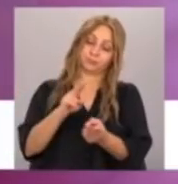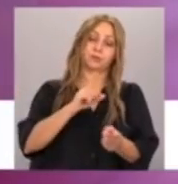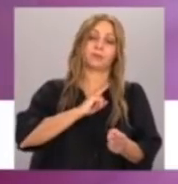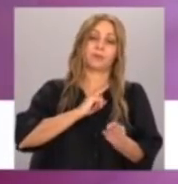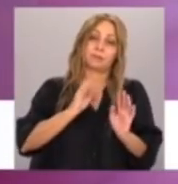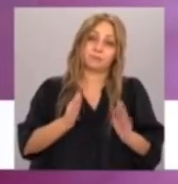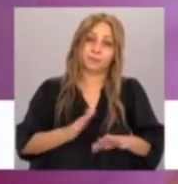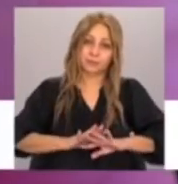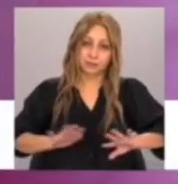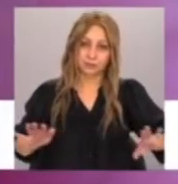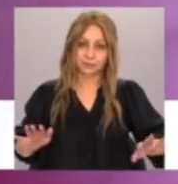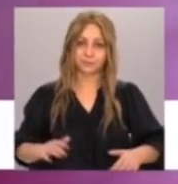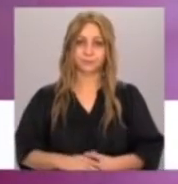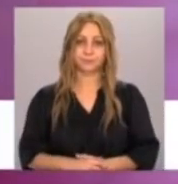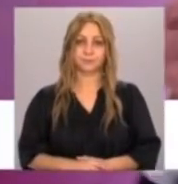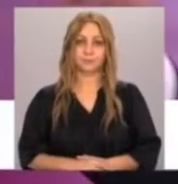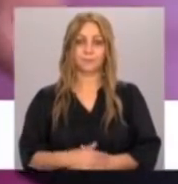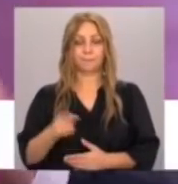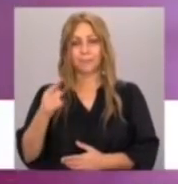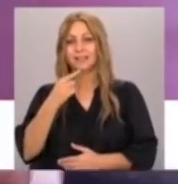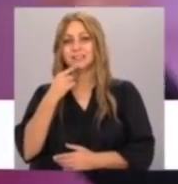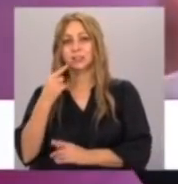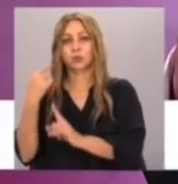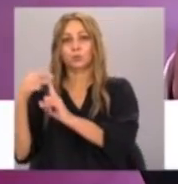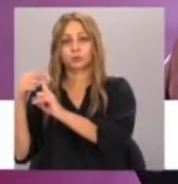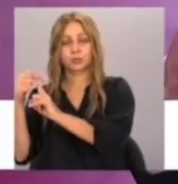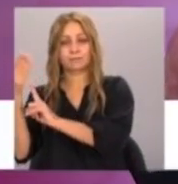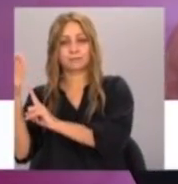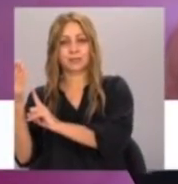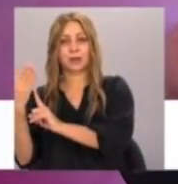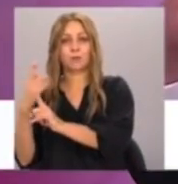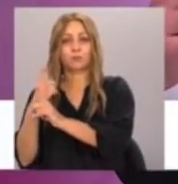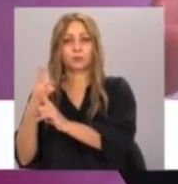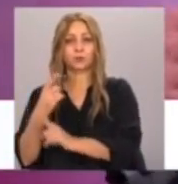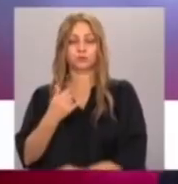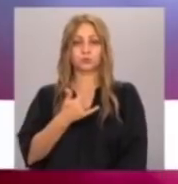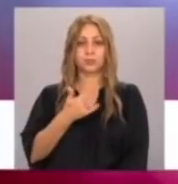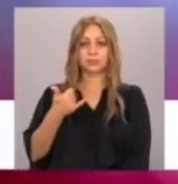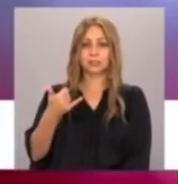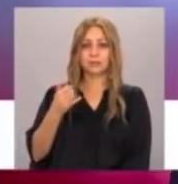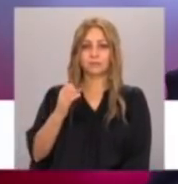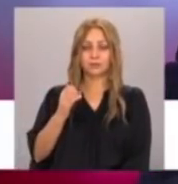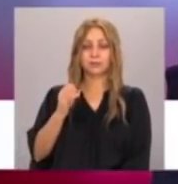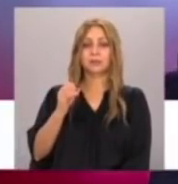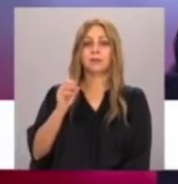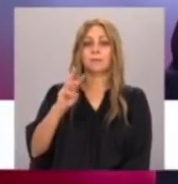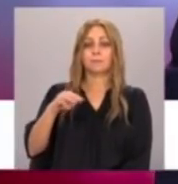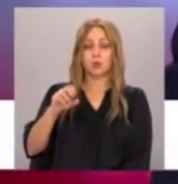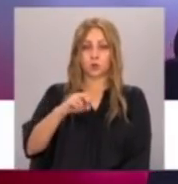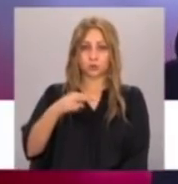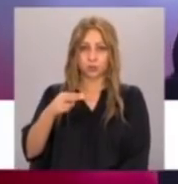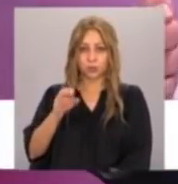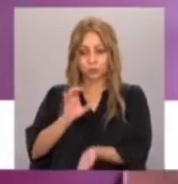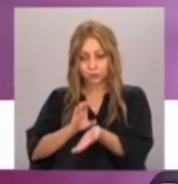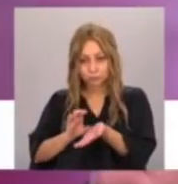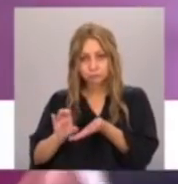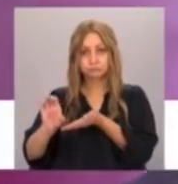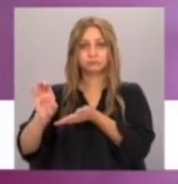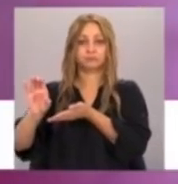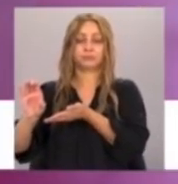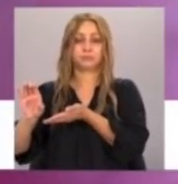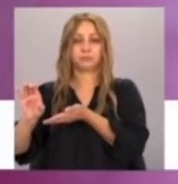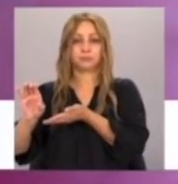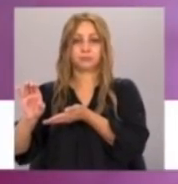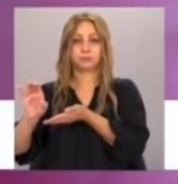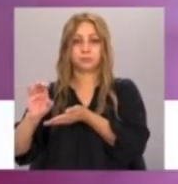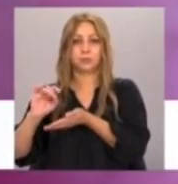eu gostaria finado era contribuintes por que diz que dá lucro porque recebe 220 V resoluções lamentarem a mensagem mais complexa que o compensatórios paga